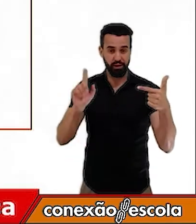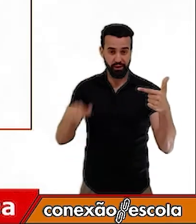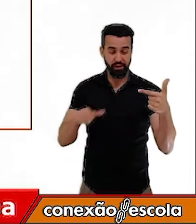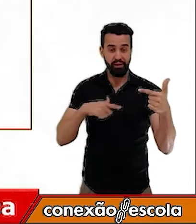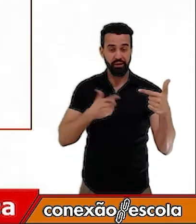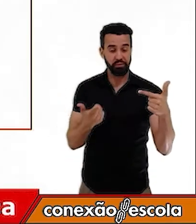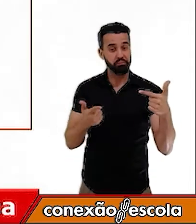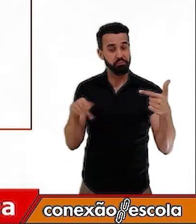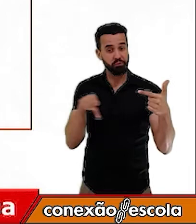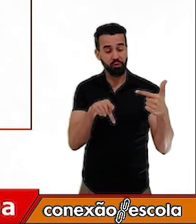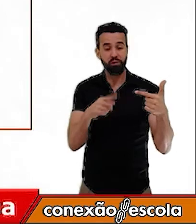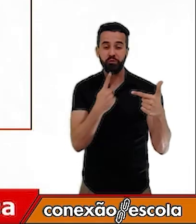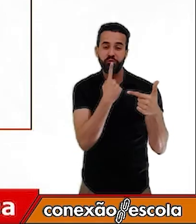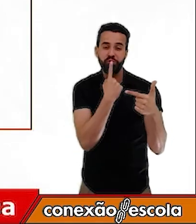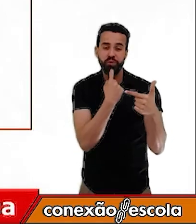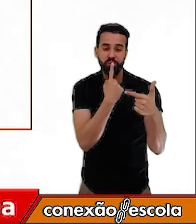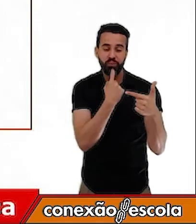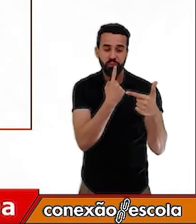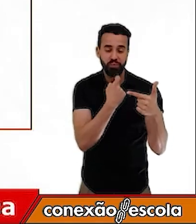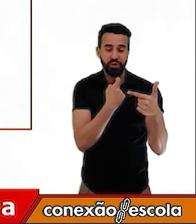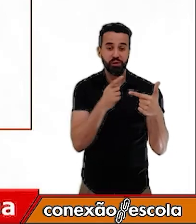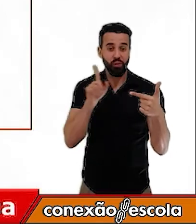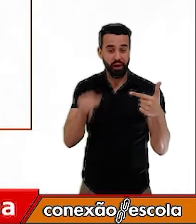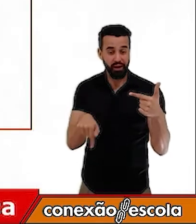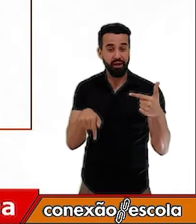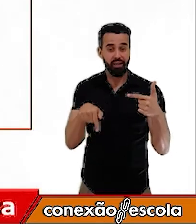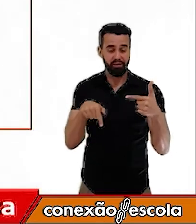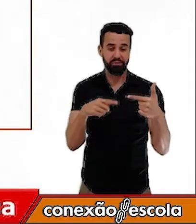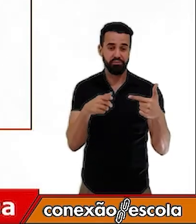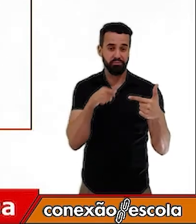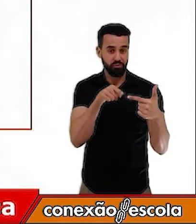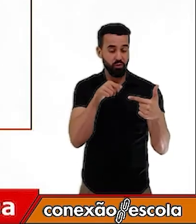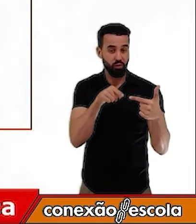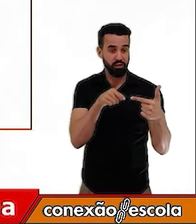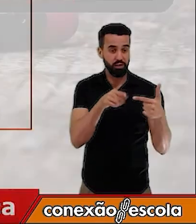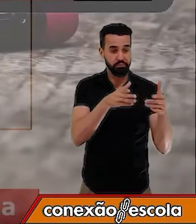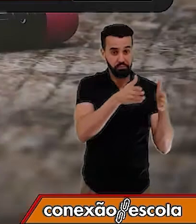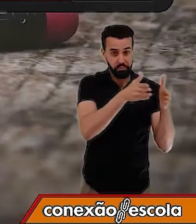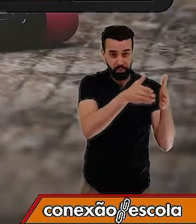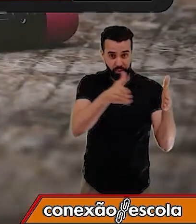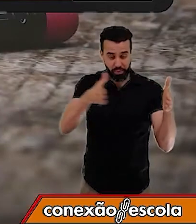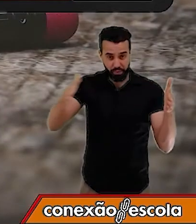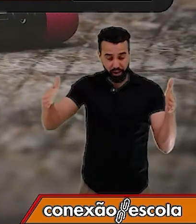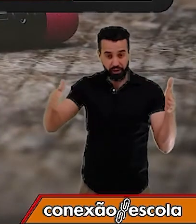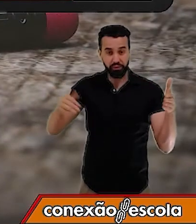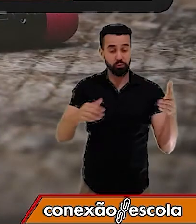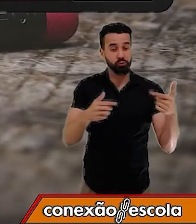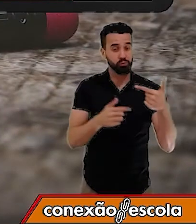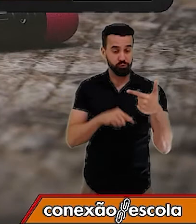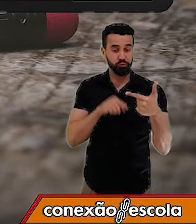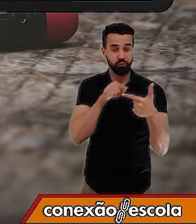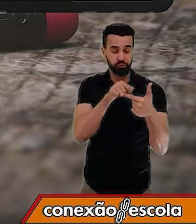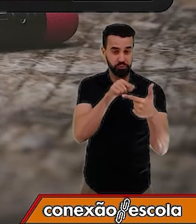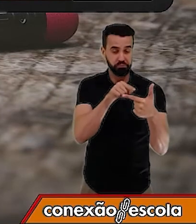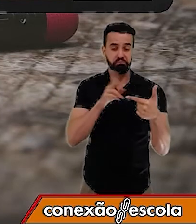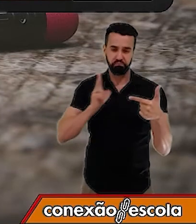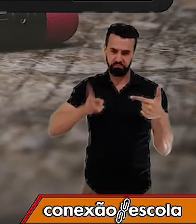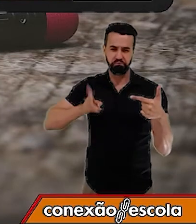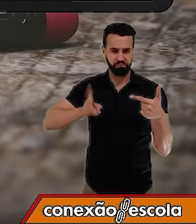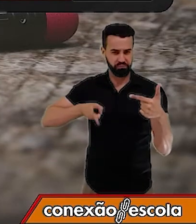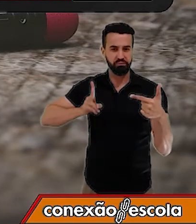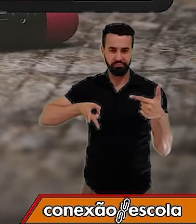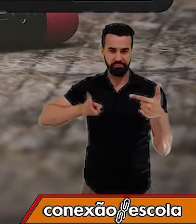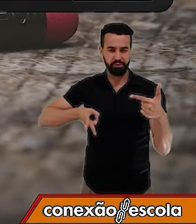unidade, utilizei o vermelho para representar a ordem das unidades. Esse 2 tem valor 2